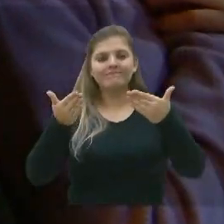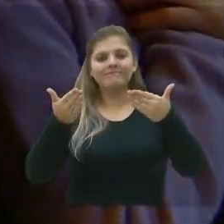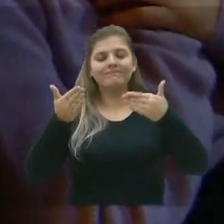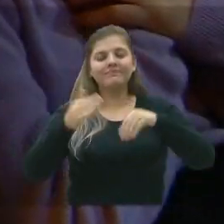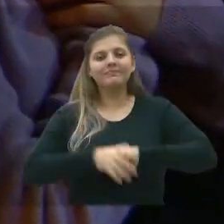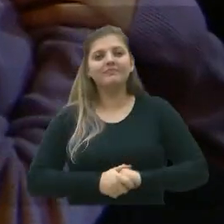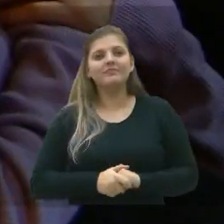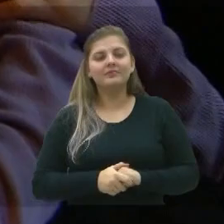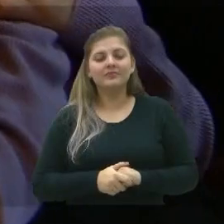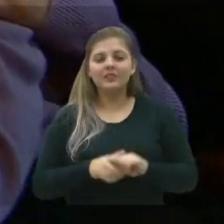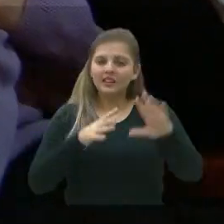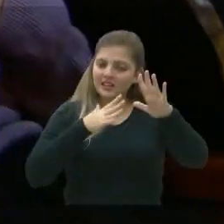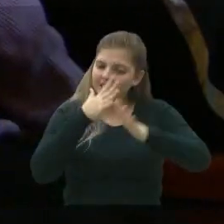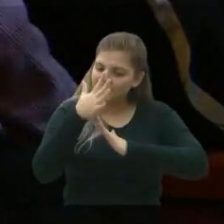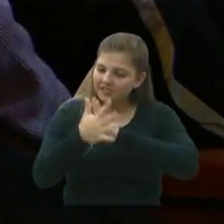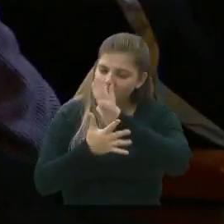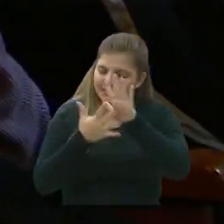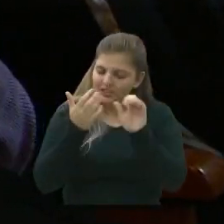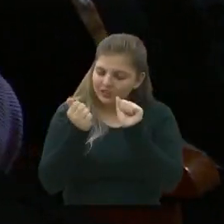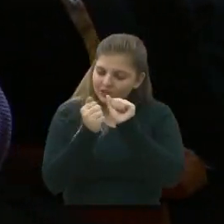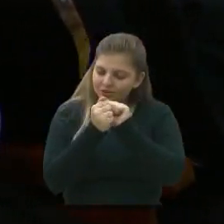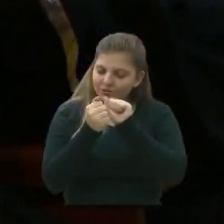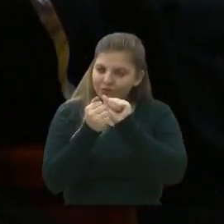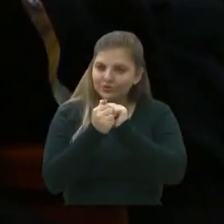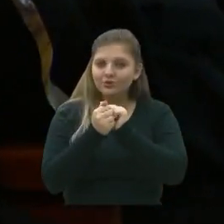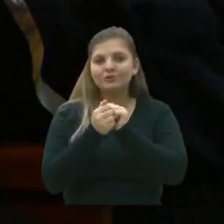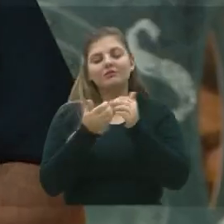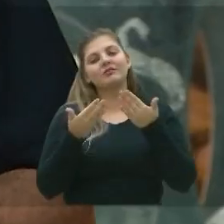Eu quero que você cante comigo.